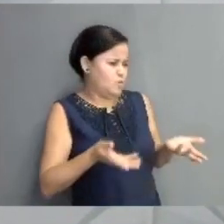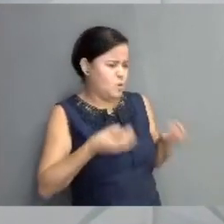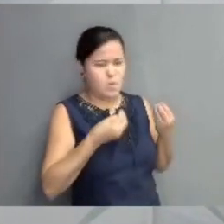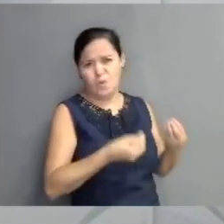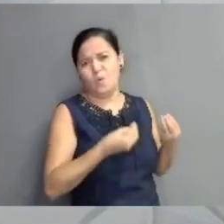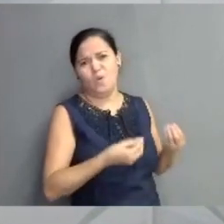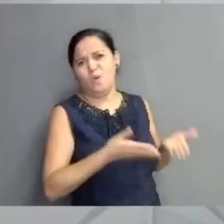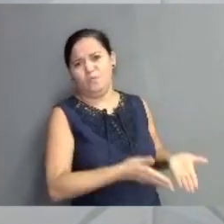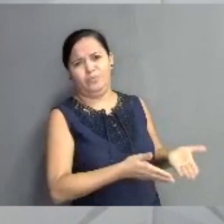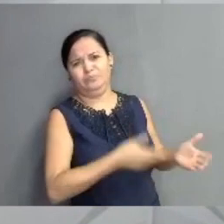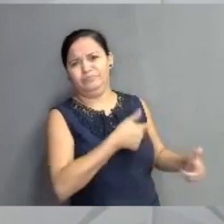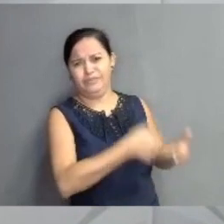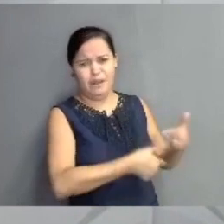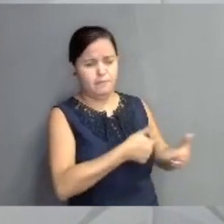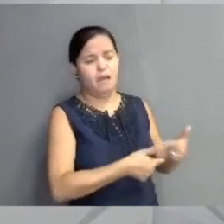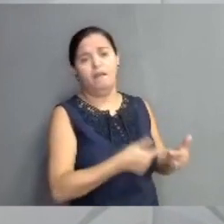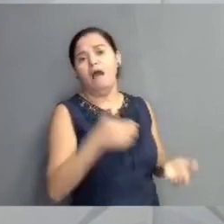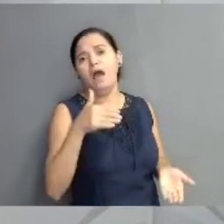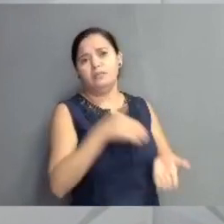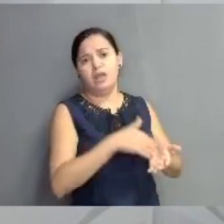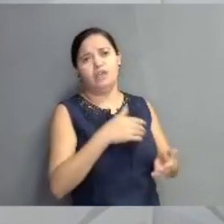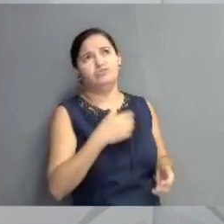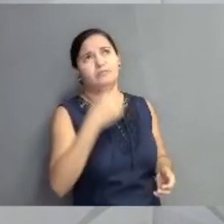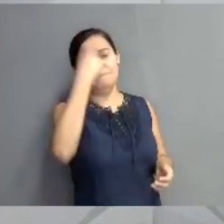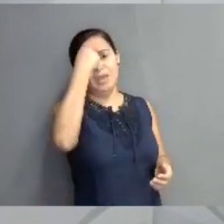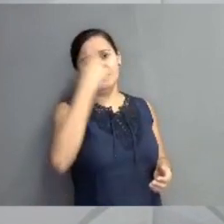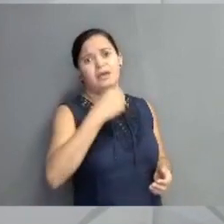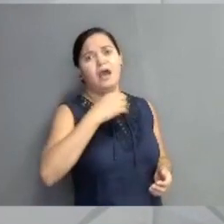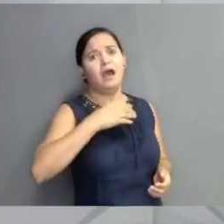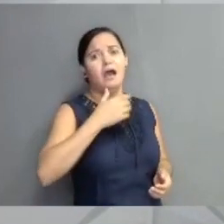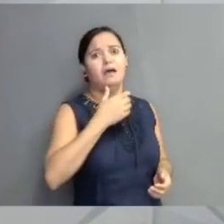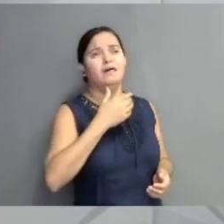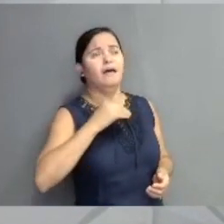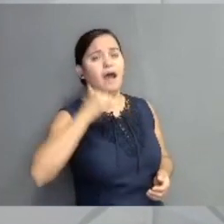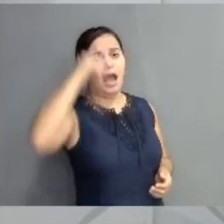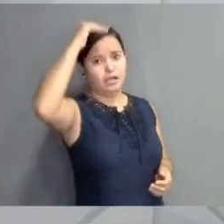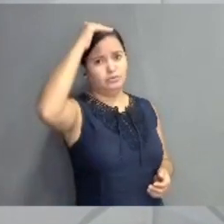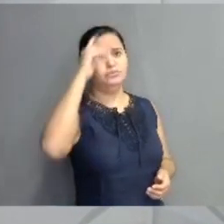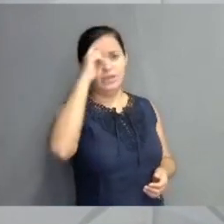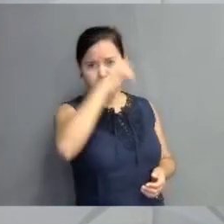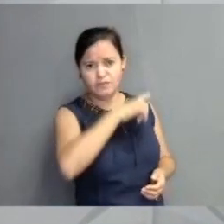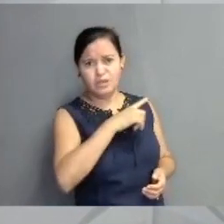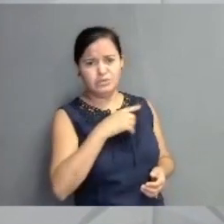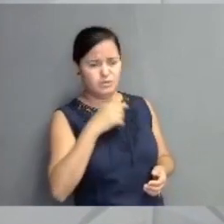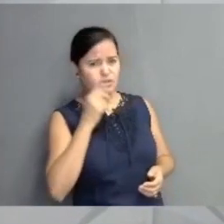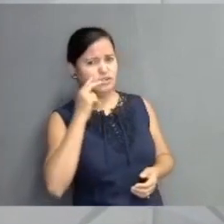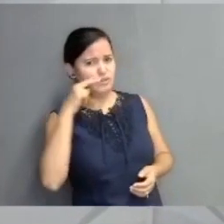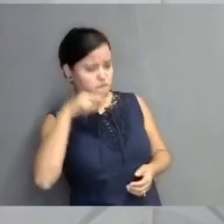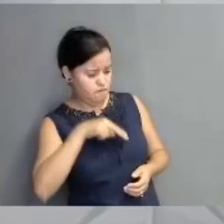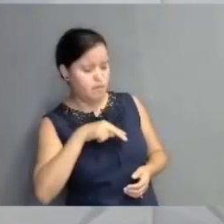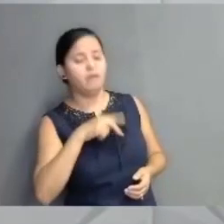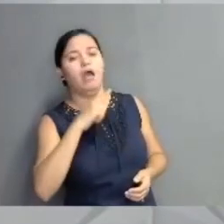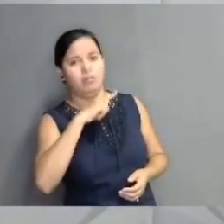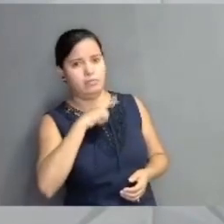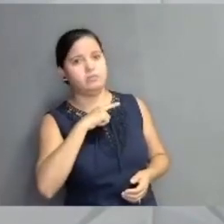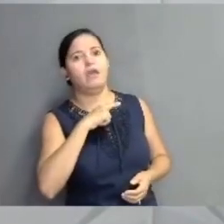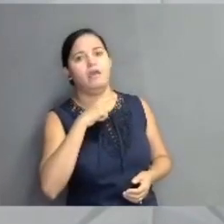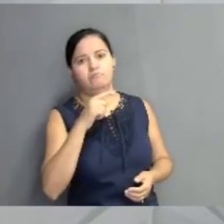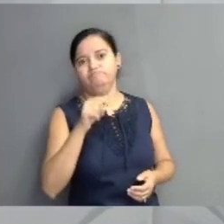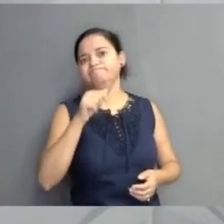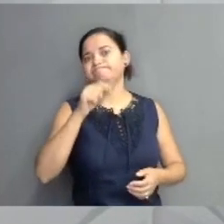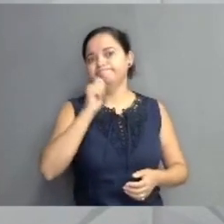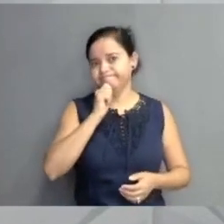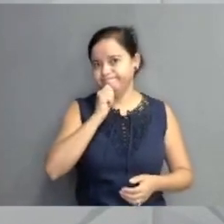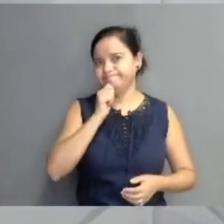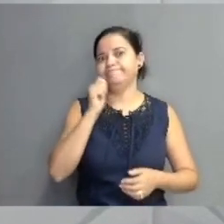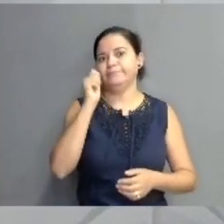que até para nós adultos é difícil, né, mas crianças são submetidas a condições desumanas, ainda existe isso no nosso país, do